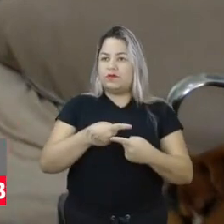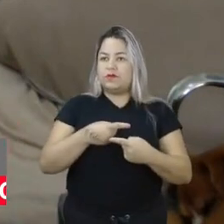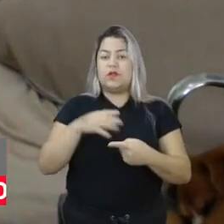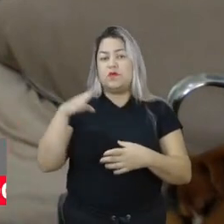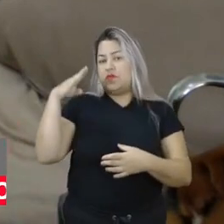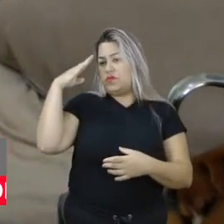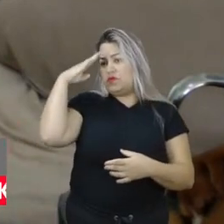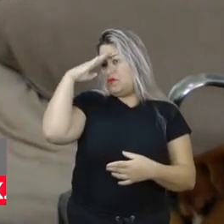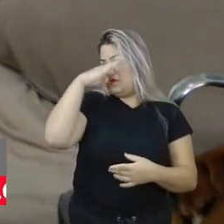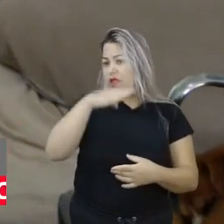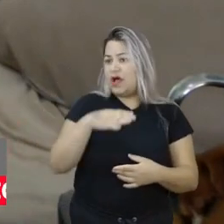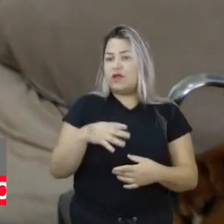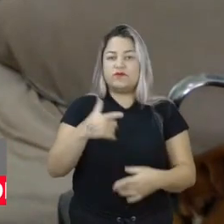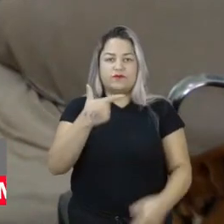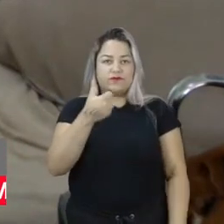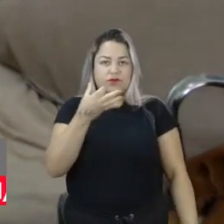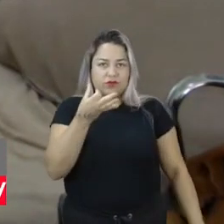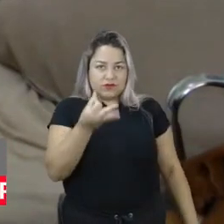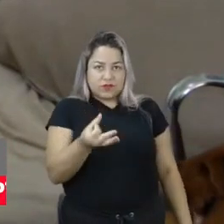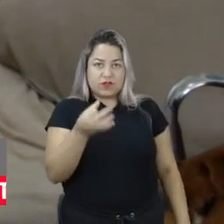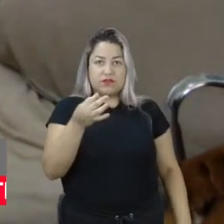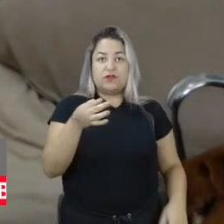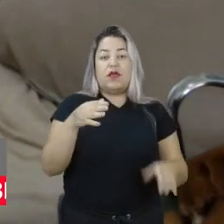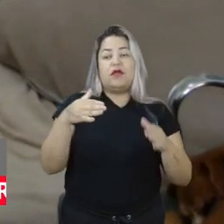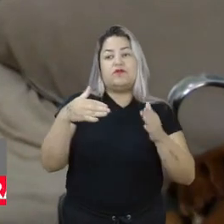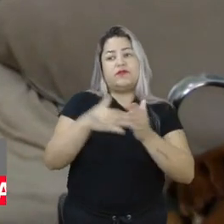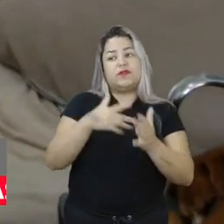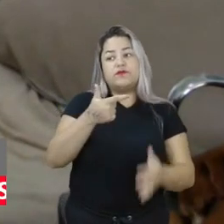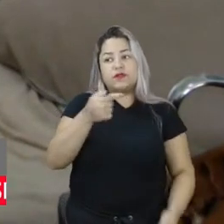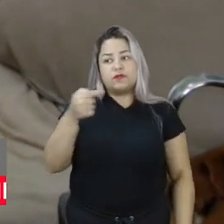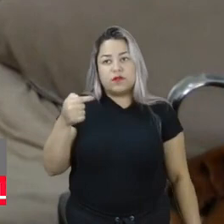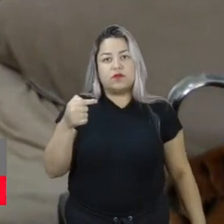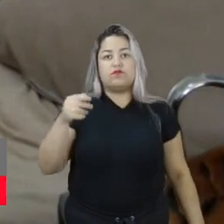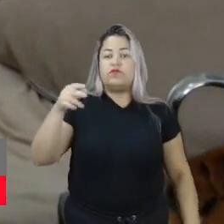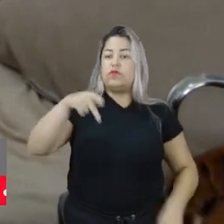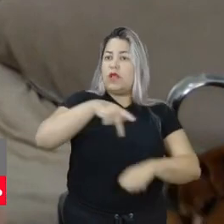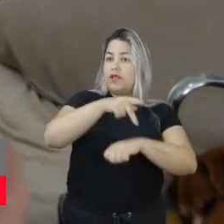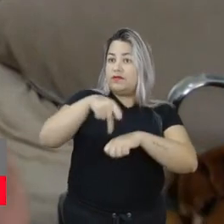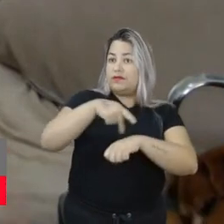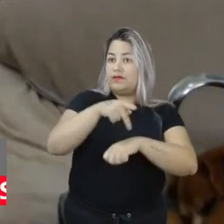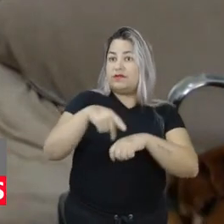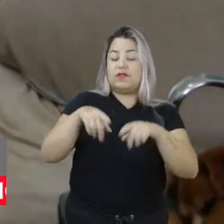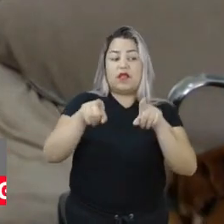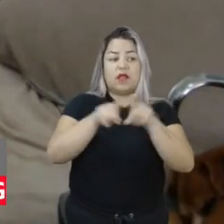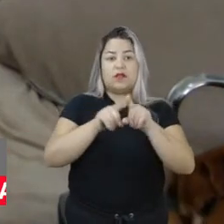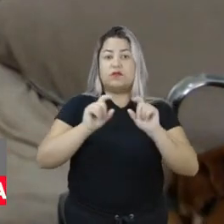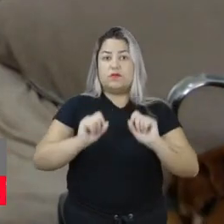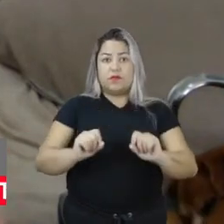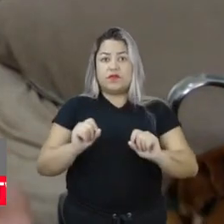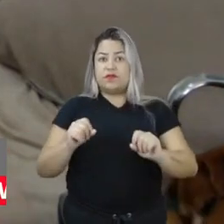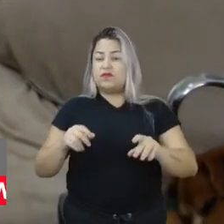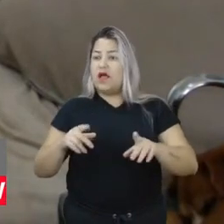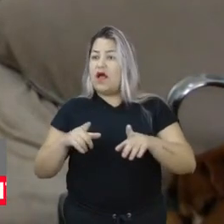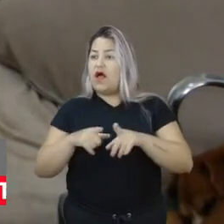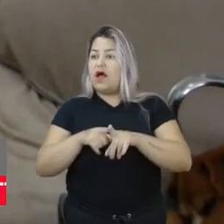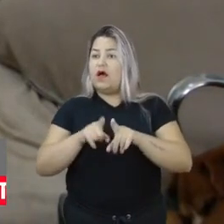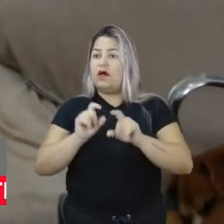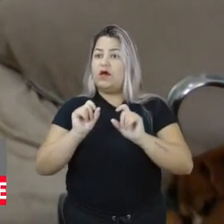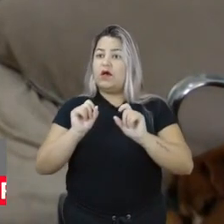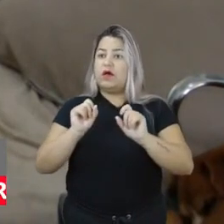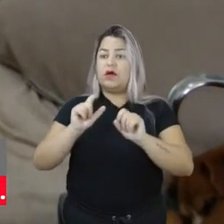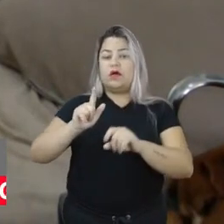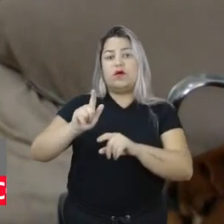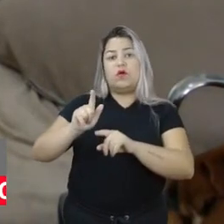Bolsonaro. Nada menos do que 26 de 27 países da União Europeia pedem por um cessar-fogo imediato em Gaza,